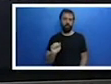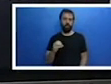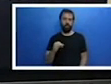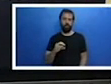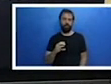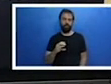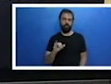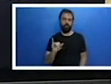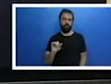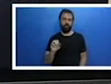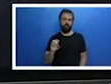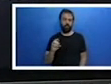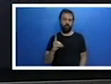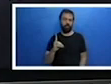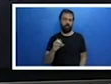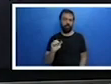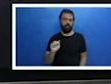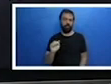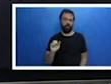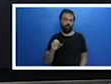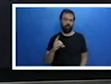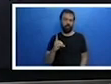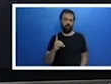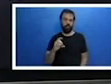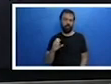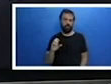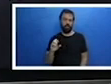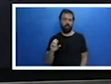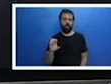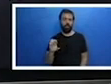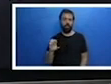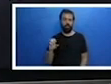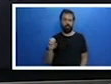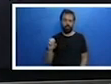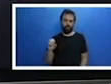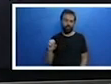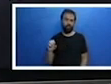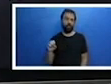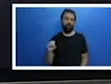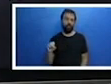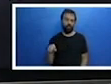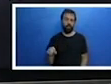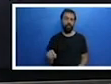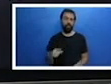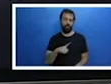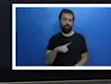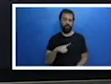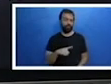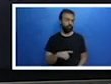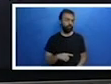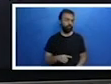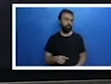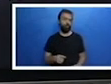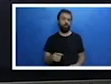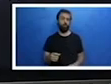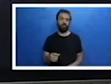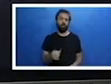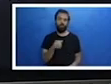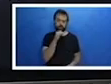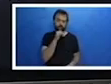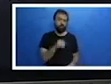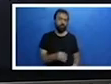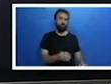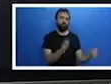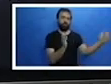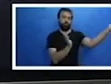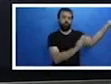É a força muscular, a potência muscular. Então, a força para você realizar movimentos que exigem uma destreza, uma